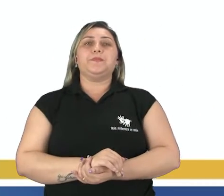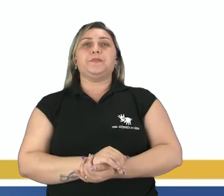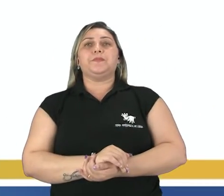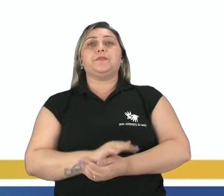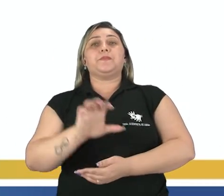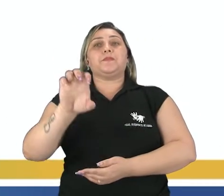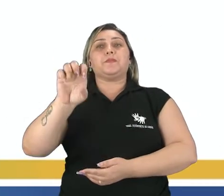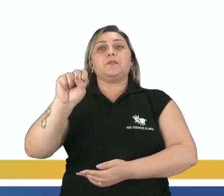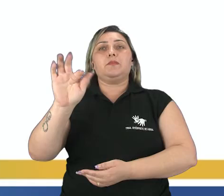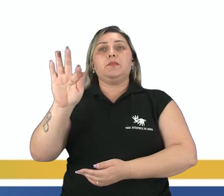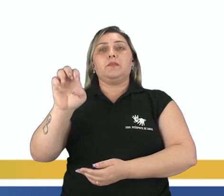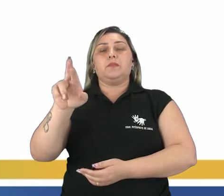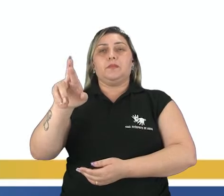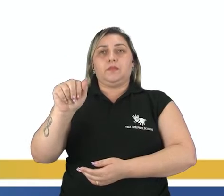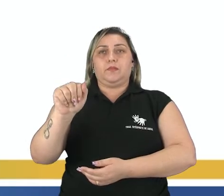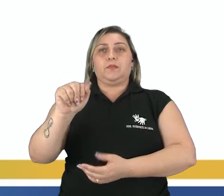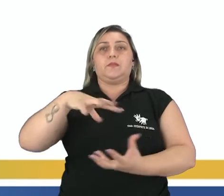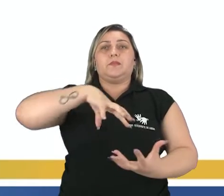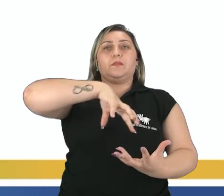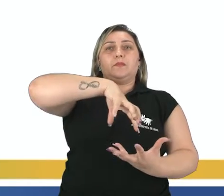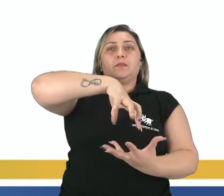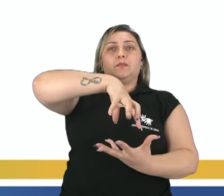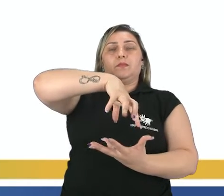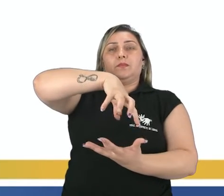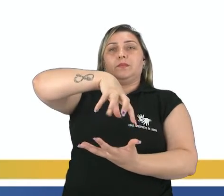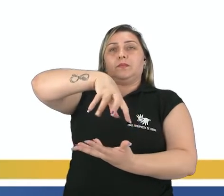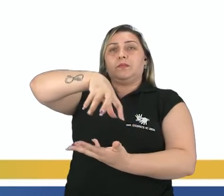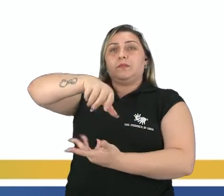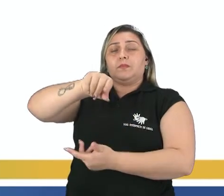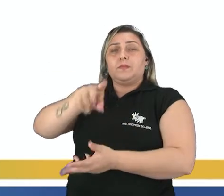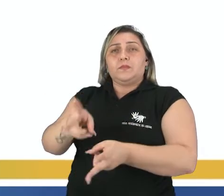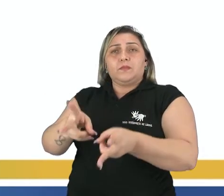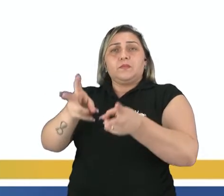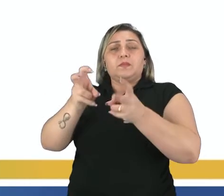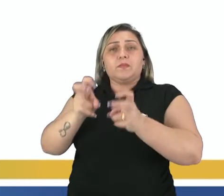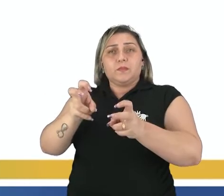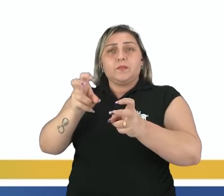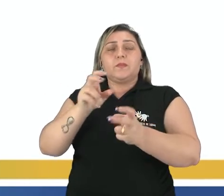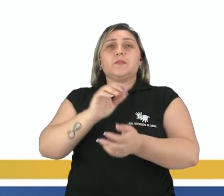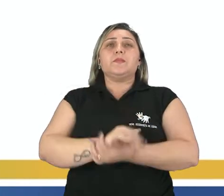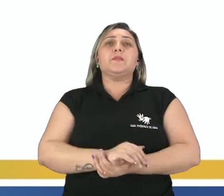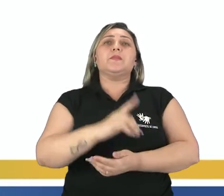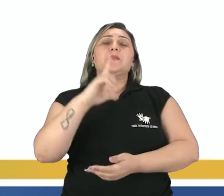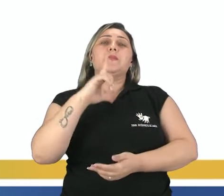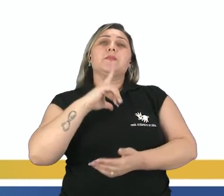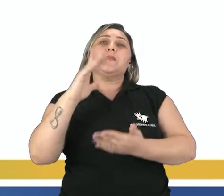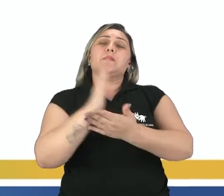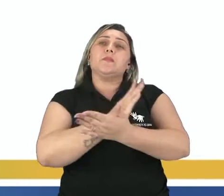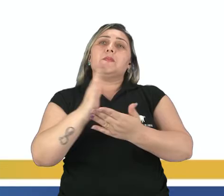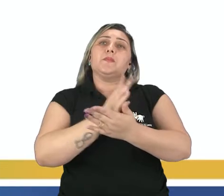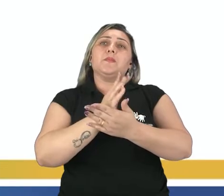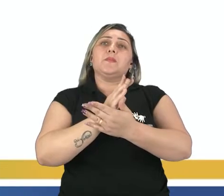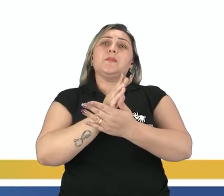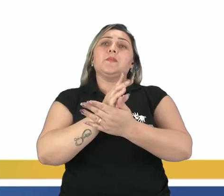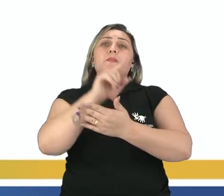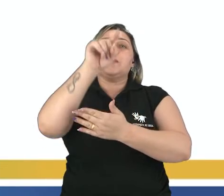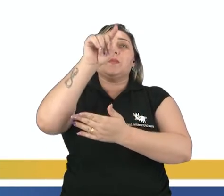esfera ela está girando e vocês percebem que ela tem algumas